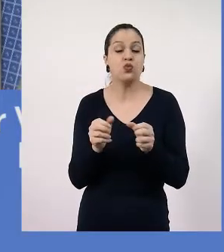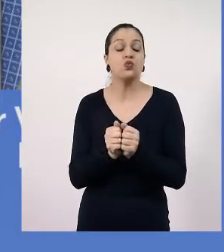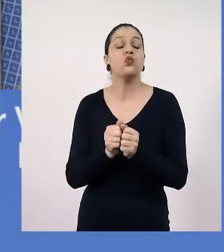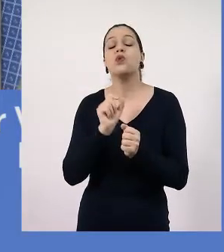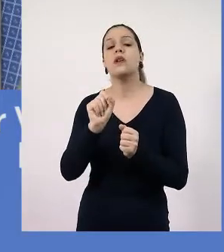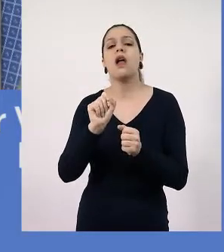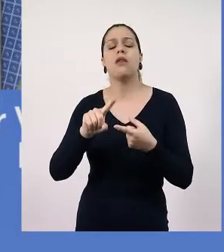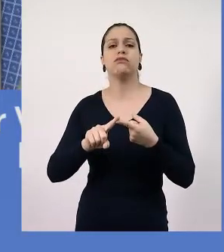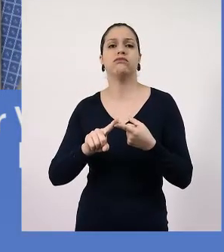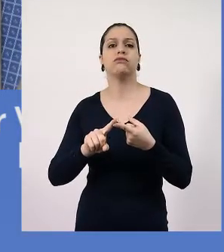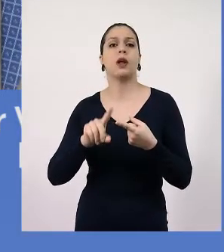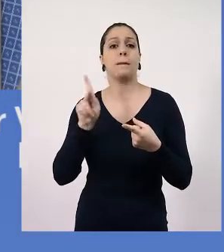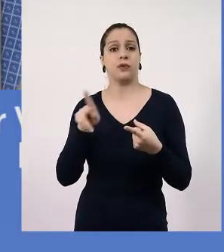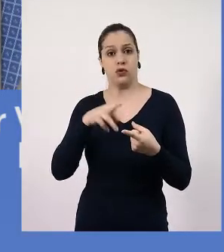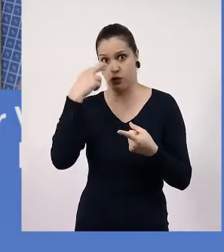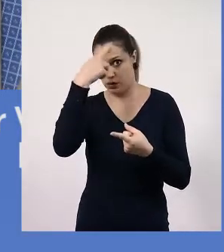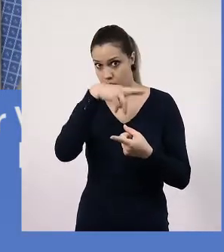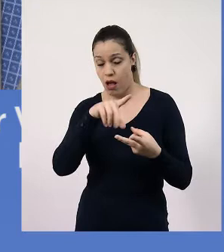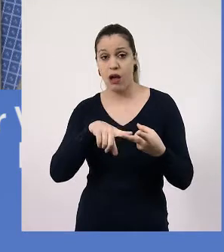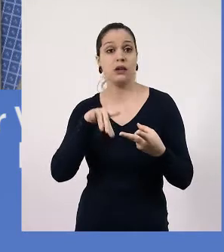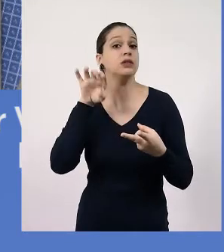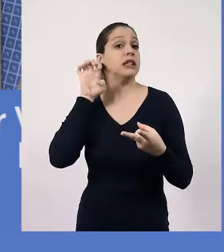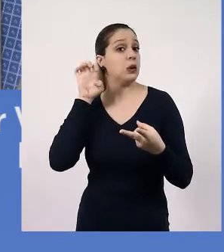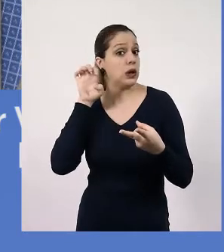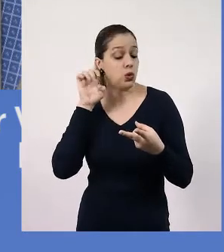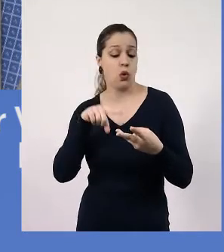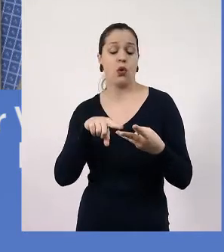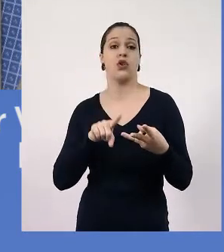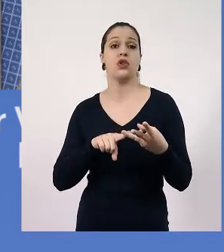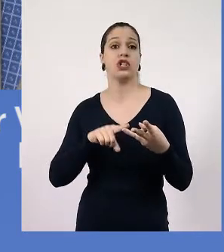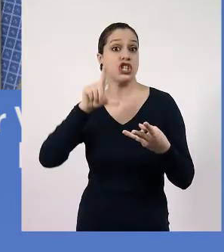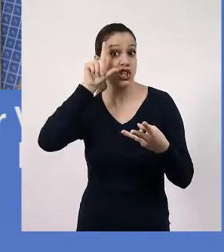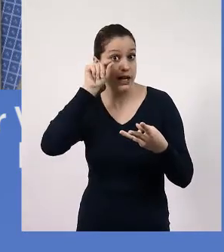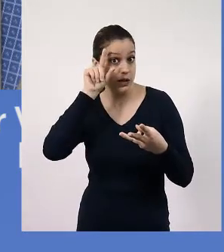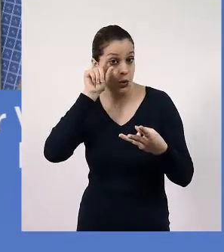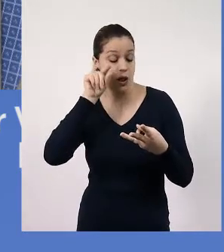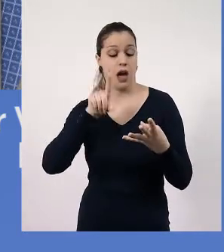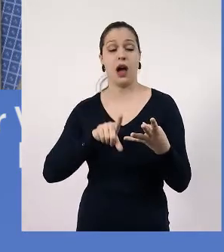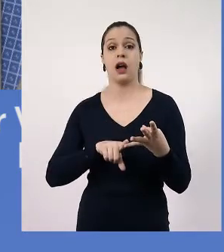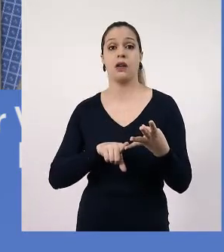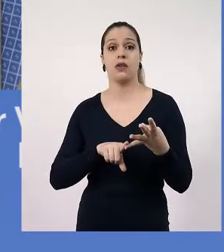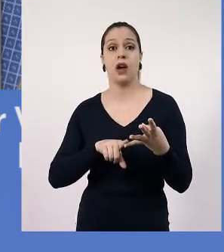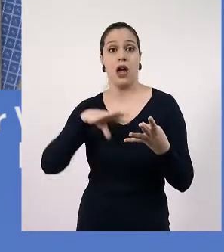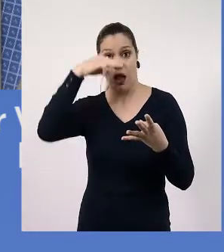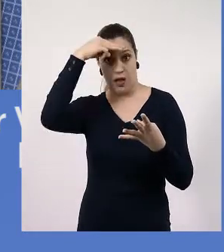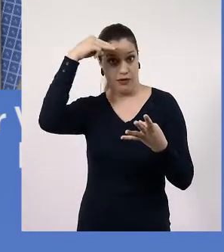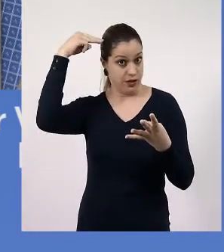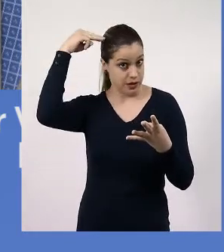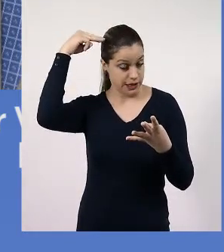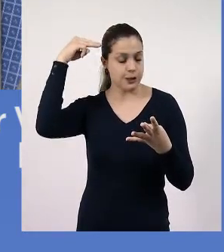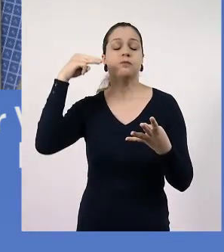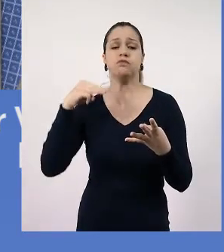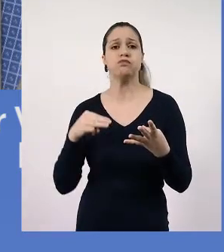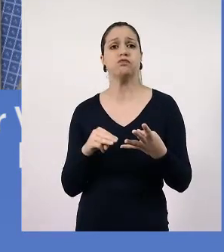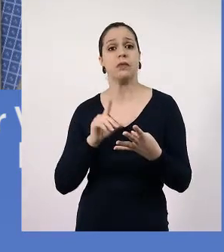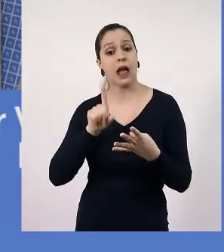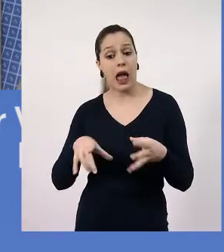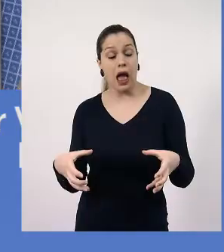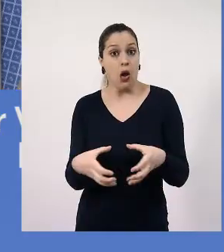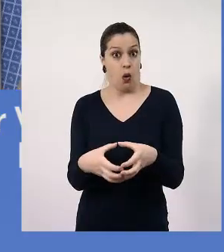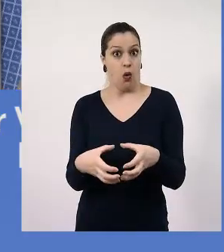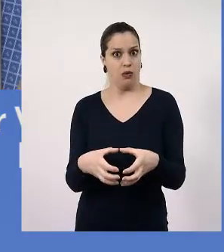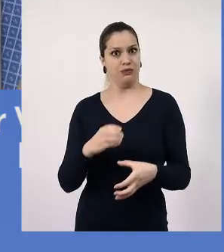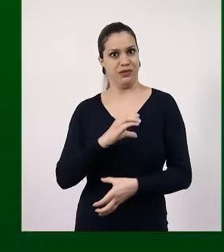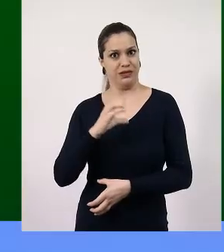lembrar, deputado professor Rinaldo, deputado Eduardo Rocha, deputado Gerson Claro e deputado Evander, a